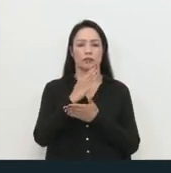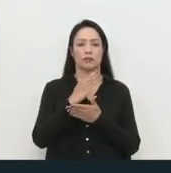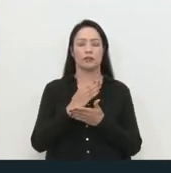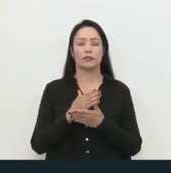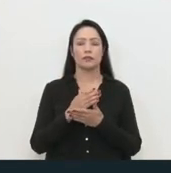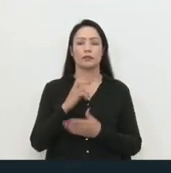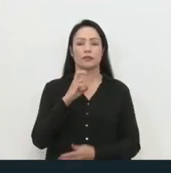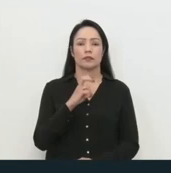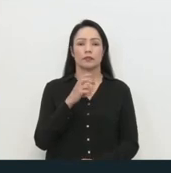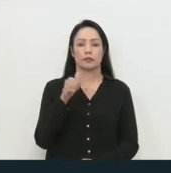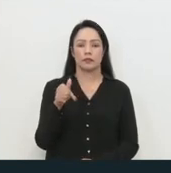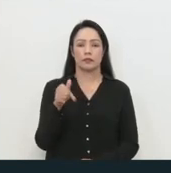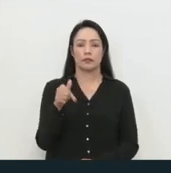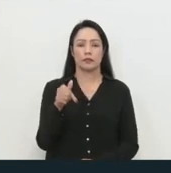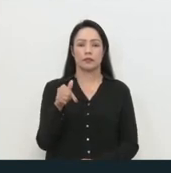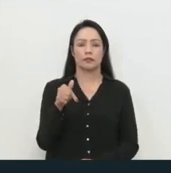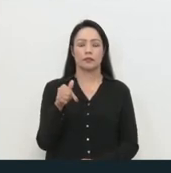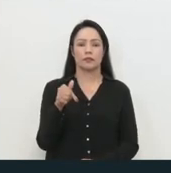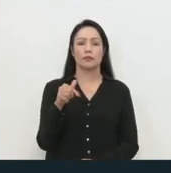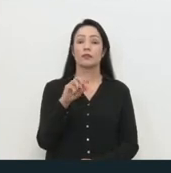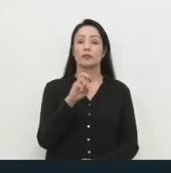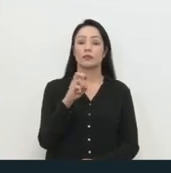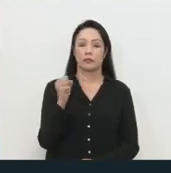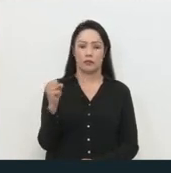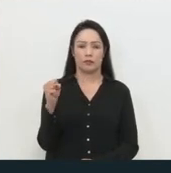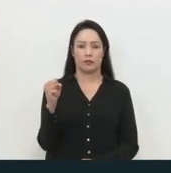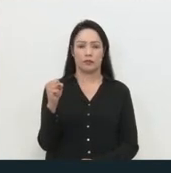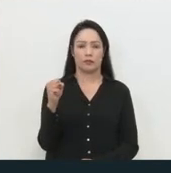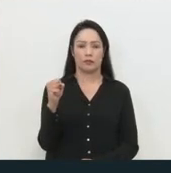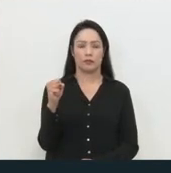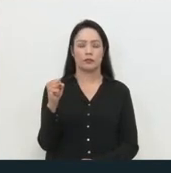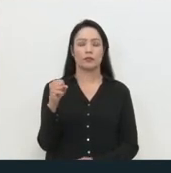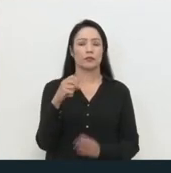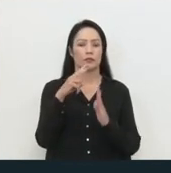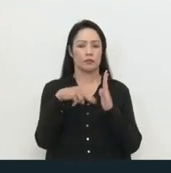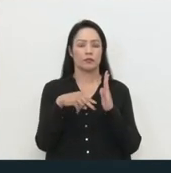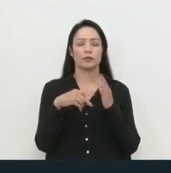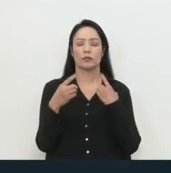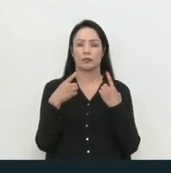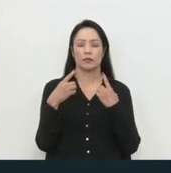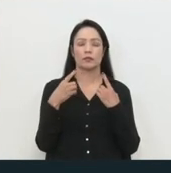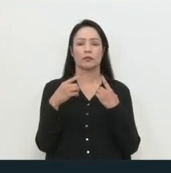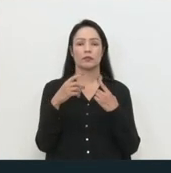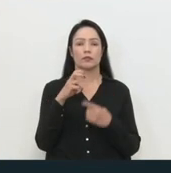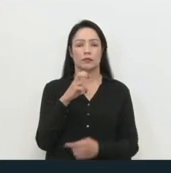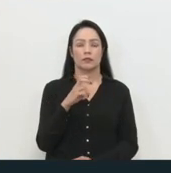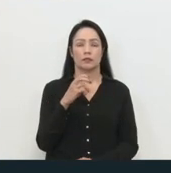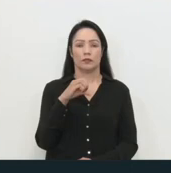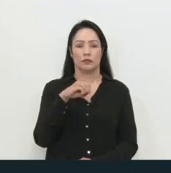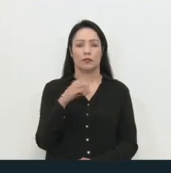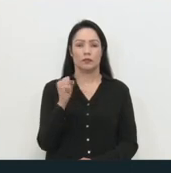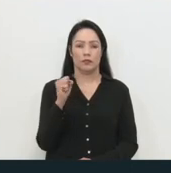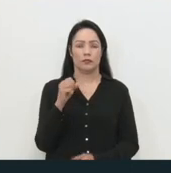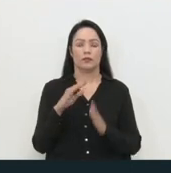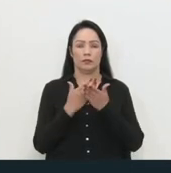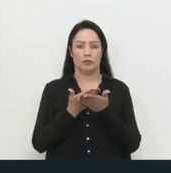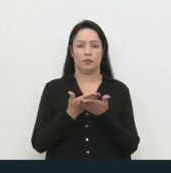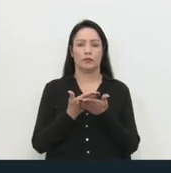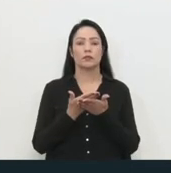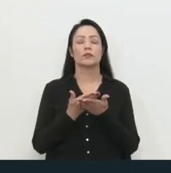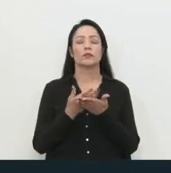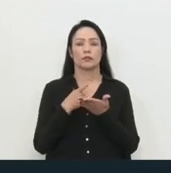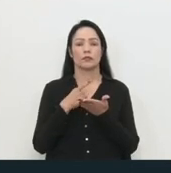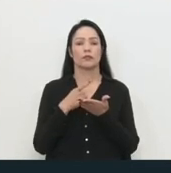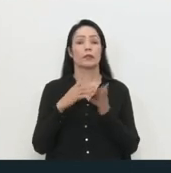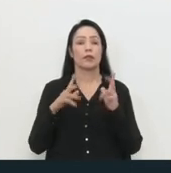e tem 57 58 58 58 leitura discussões votação do requerimento 598 2023 informações sobre o saneamento